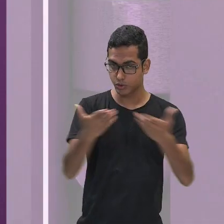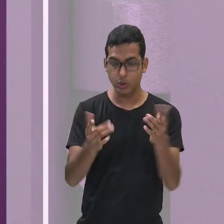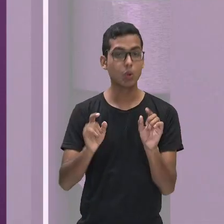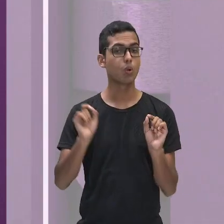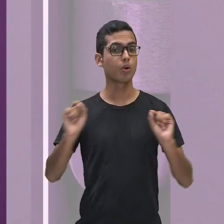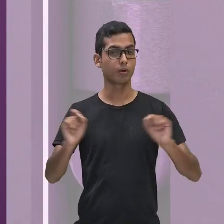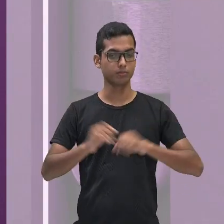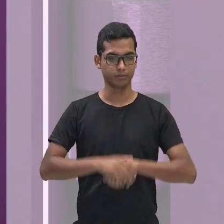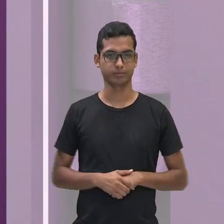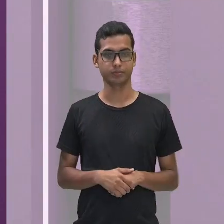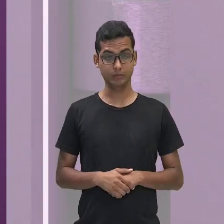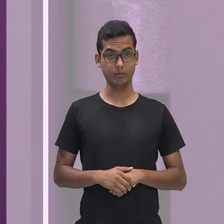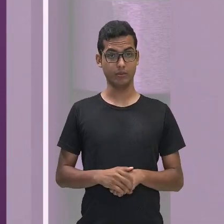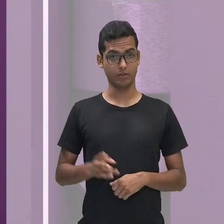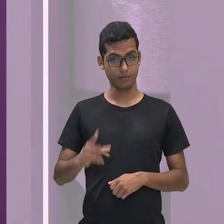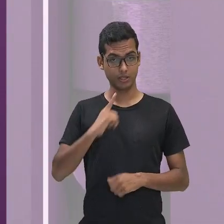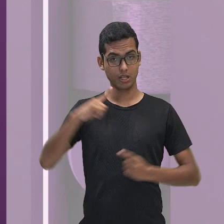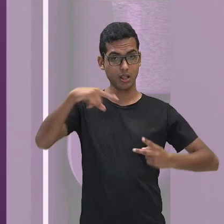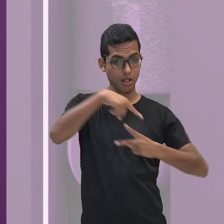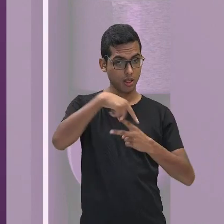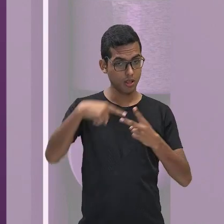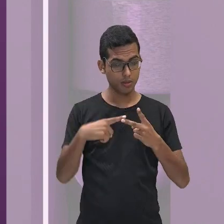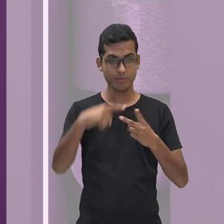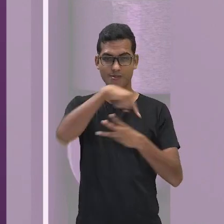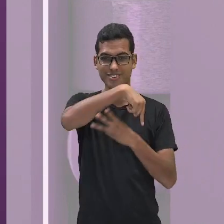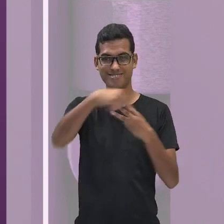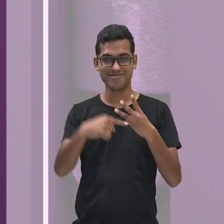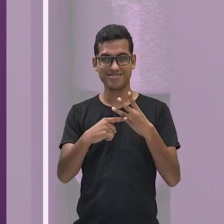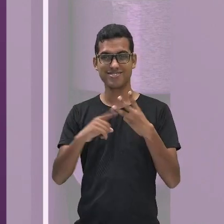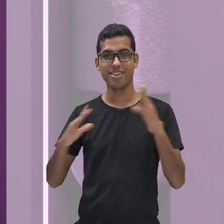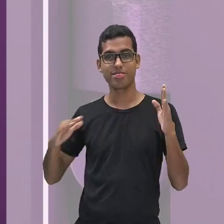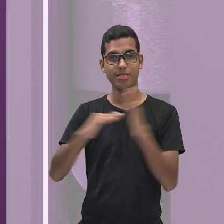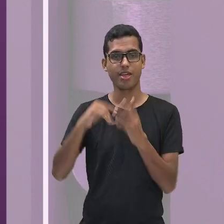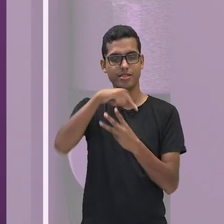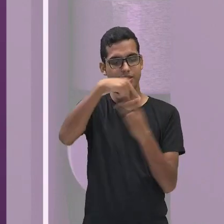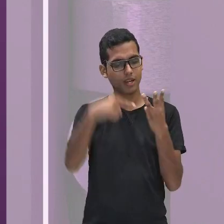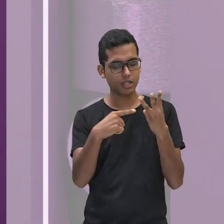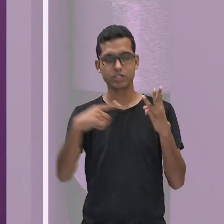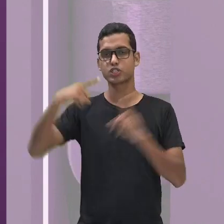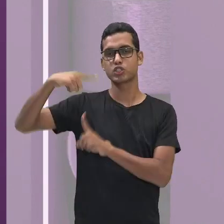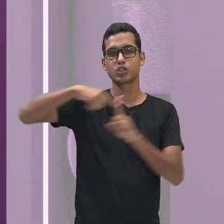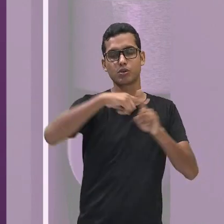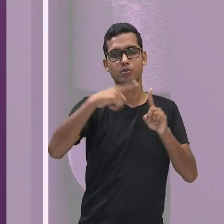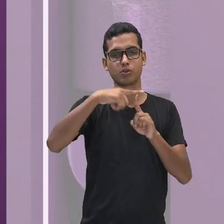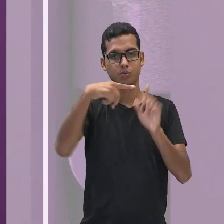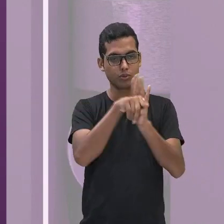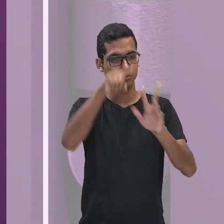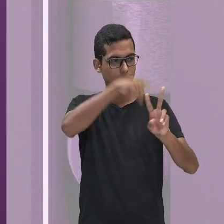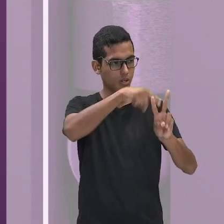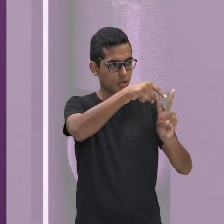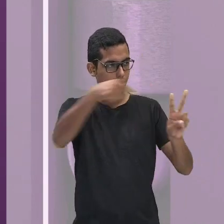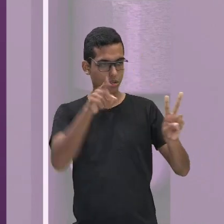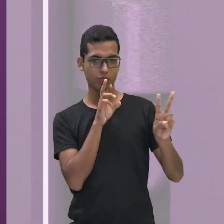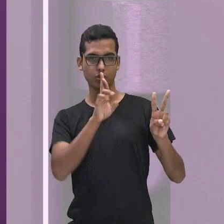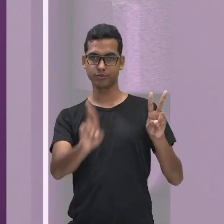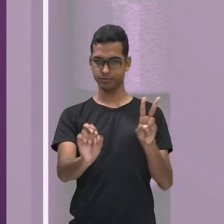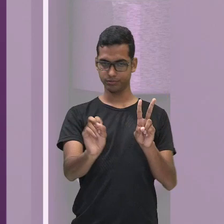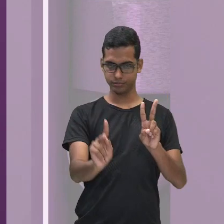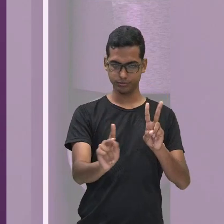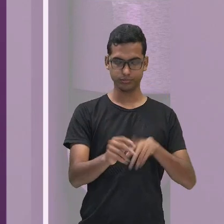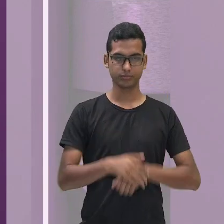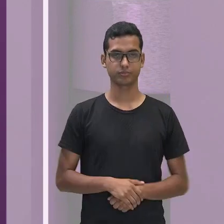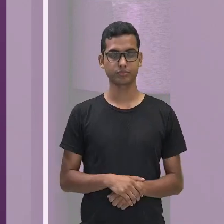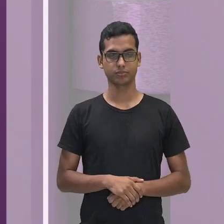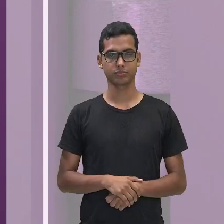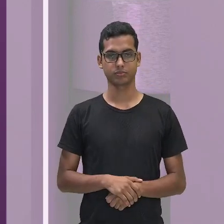vocês, que vão existir no máximo 3 soluções, 3 raízes, né? Então, uma solução